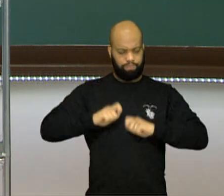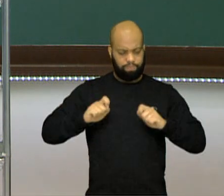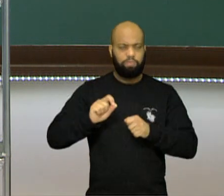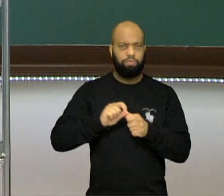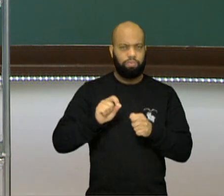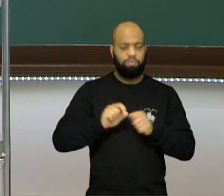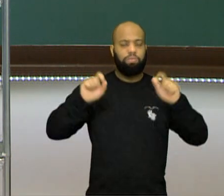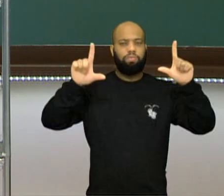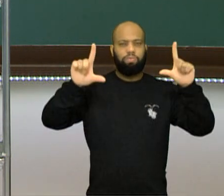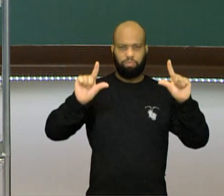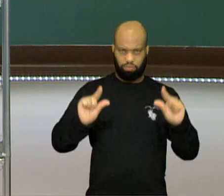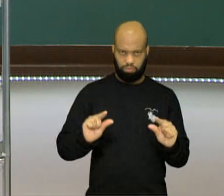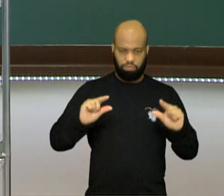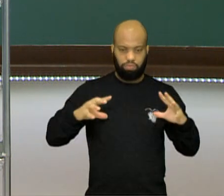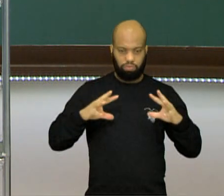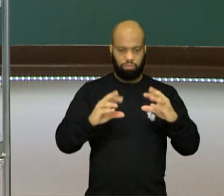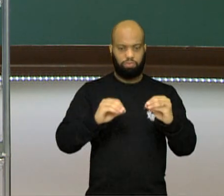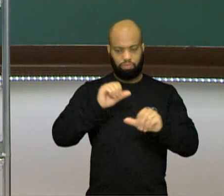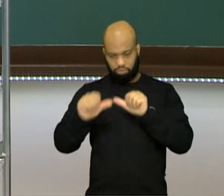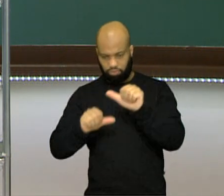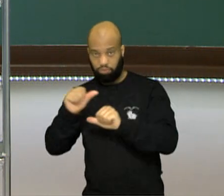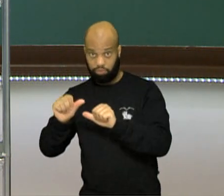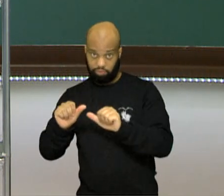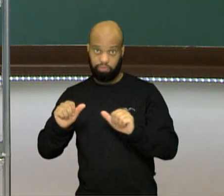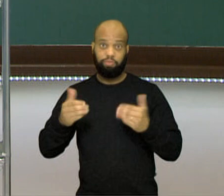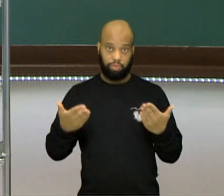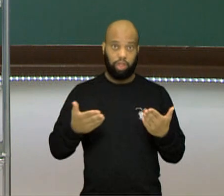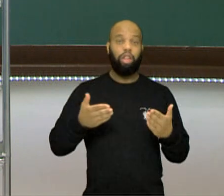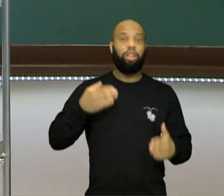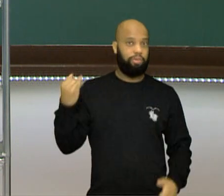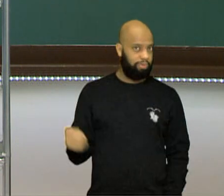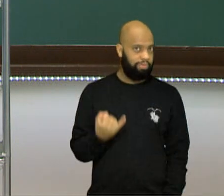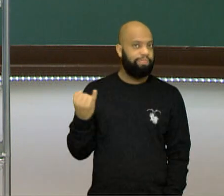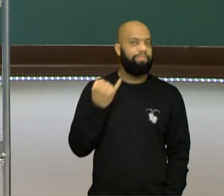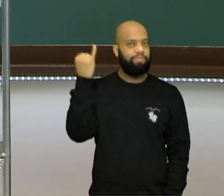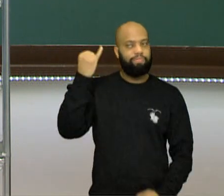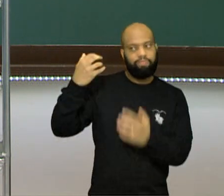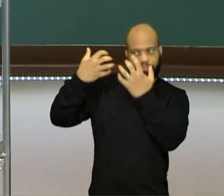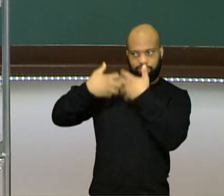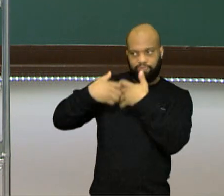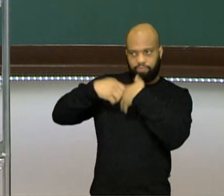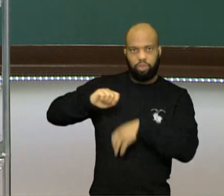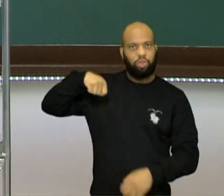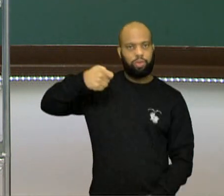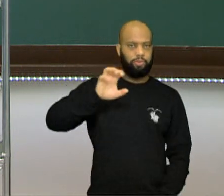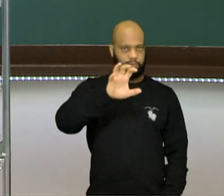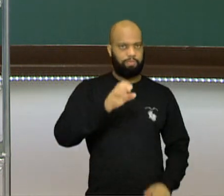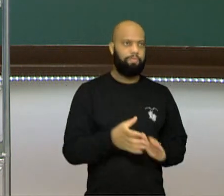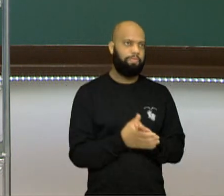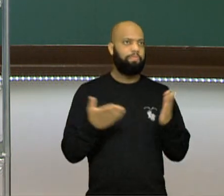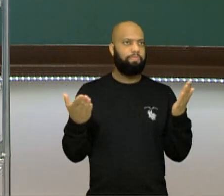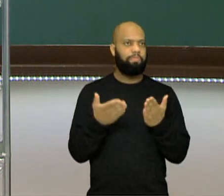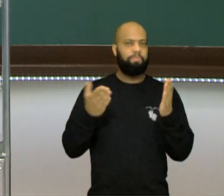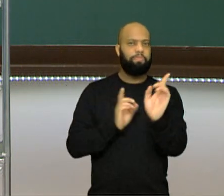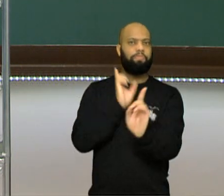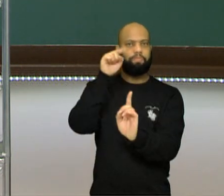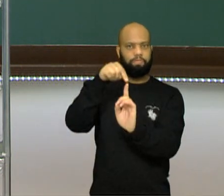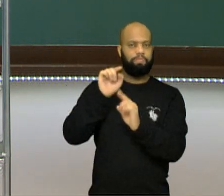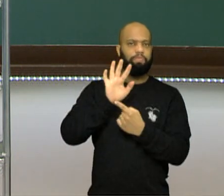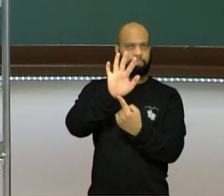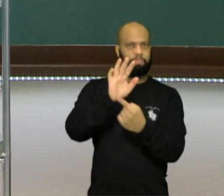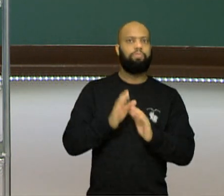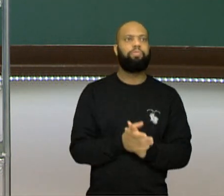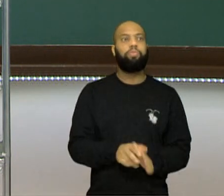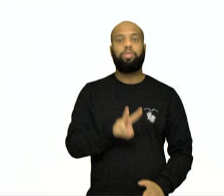que diminuem toda essa mudança, né? Então é importantíssimo a gente refletir sobre isso. E aí coloquei ali como objetivo da nossa